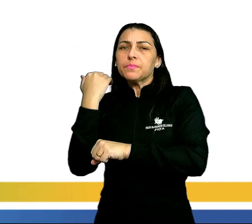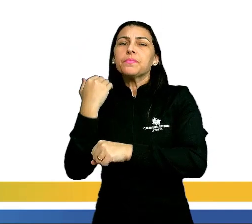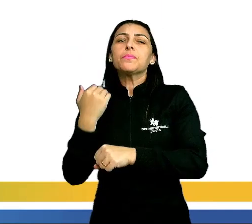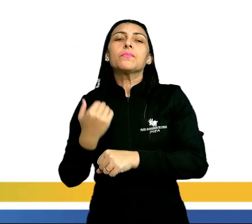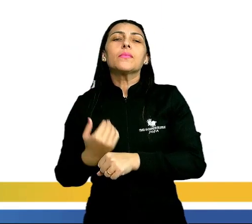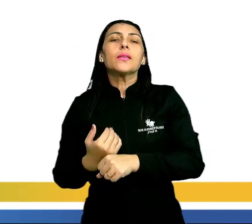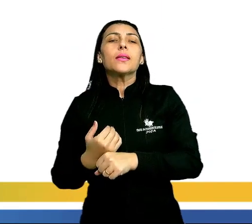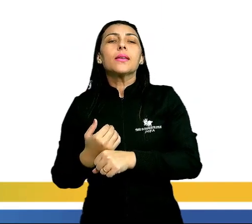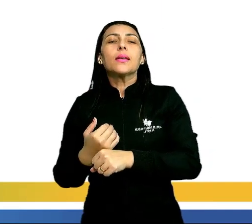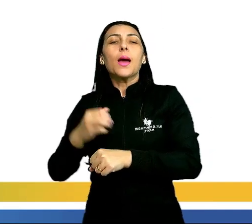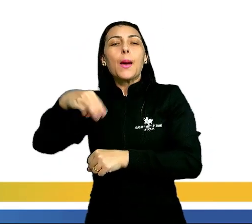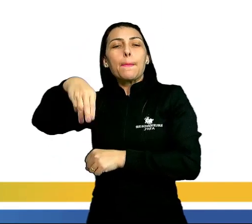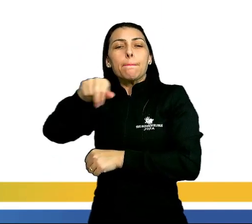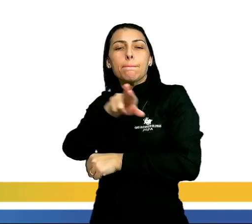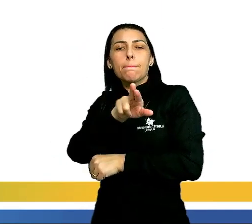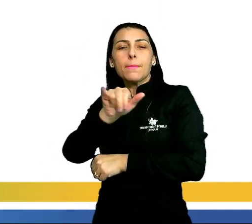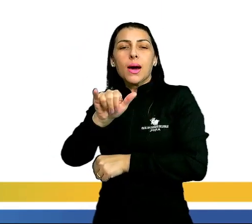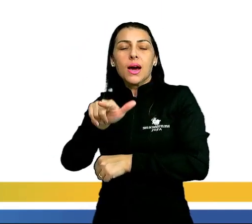Marília Monroe,